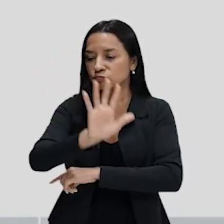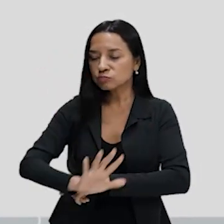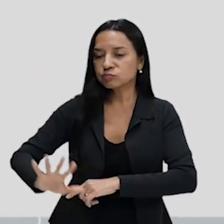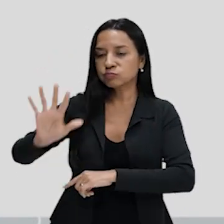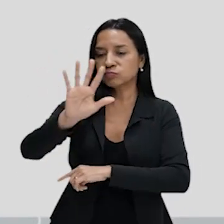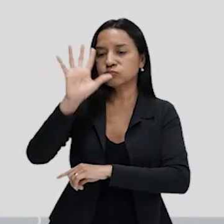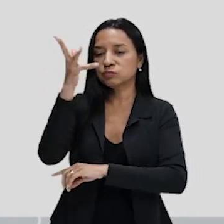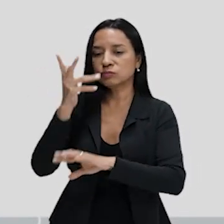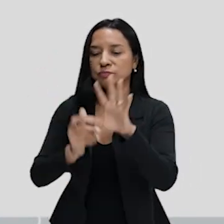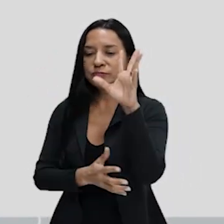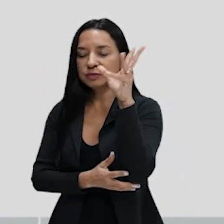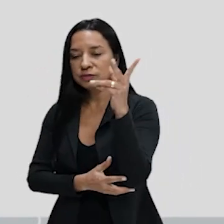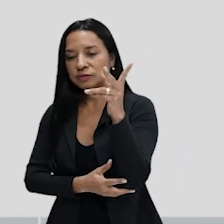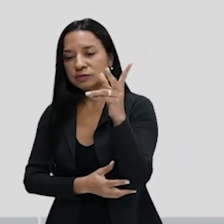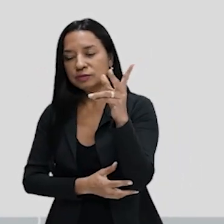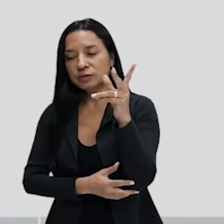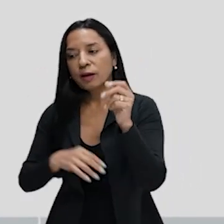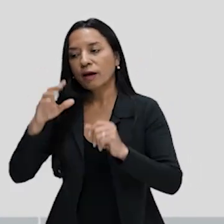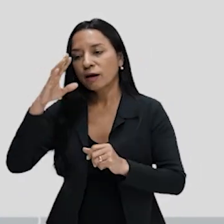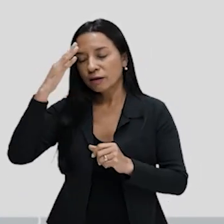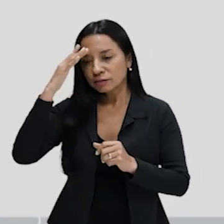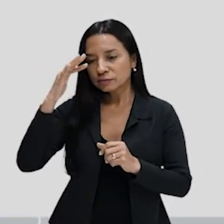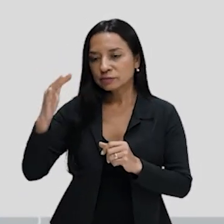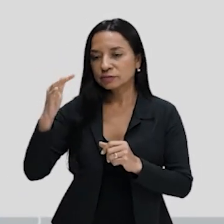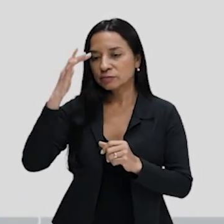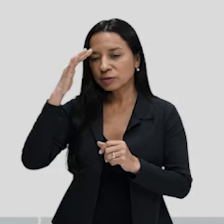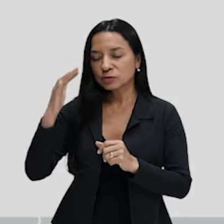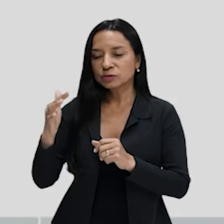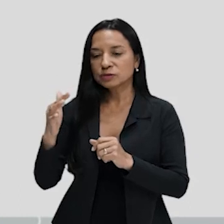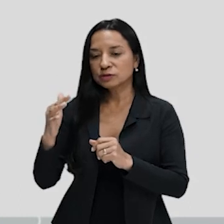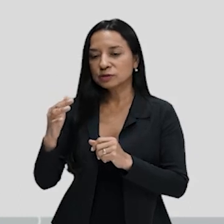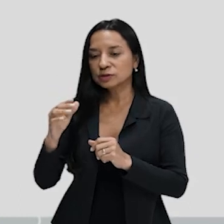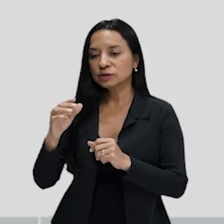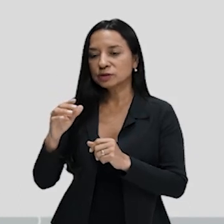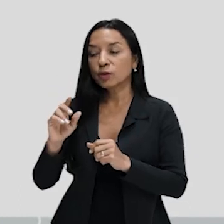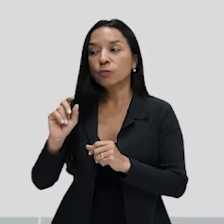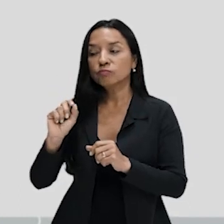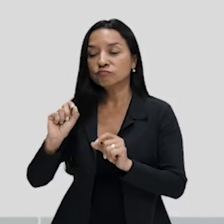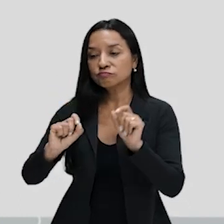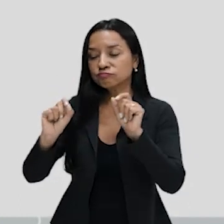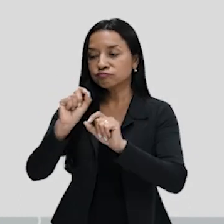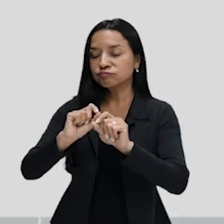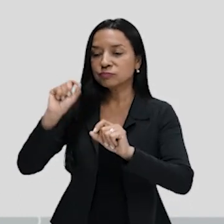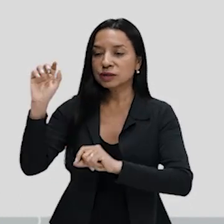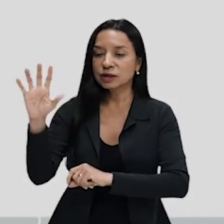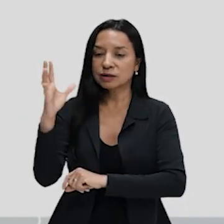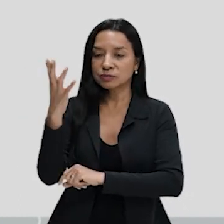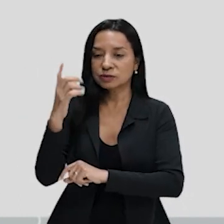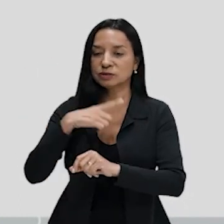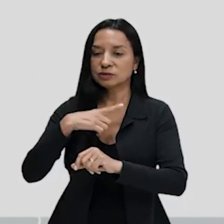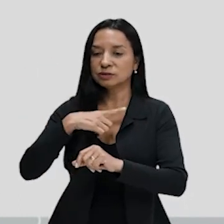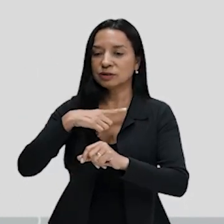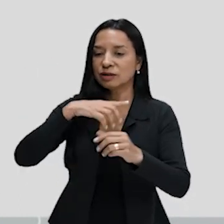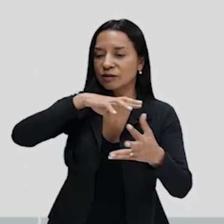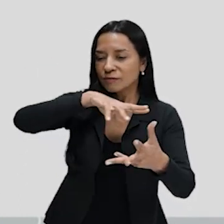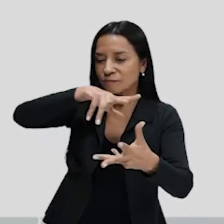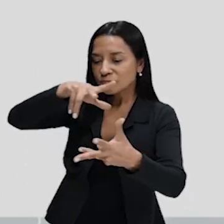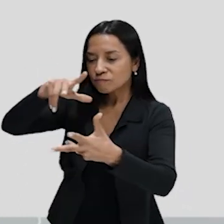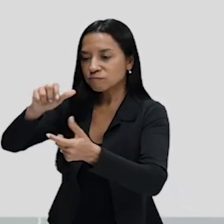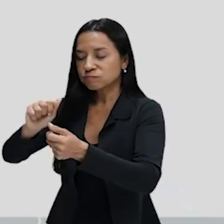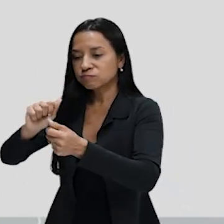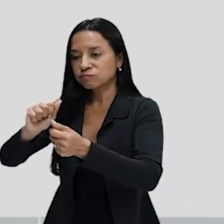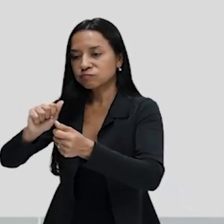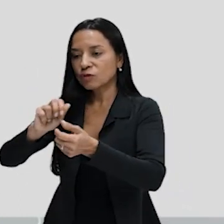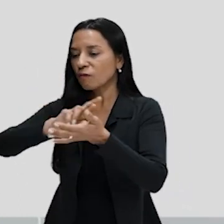um fenômeno que vai envolver várias situações no nosso planeta, e aí a gente, com